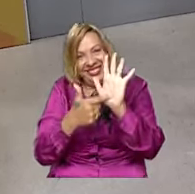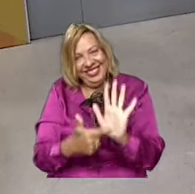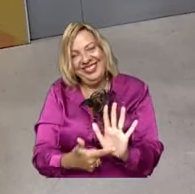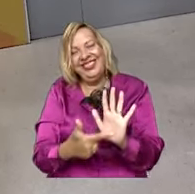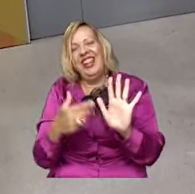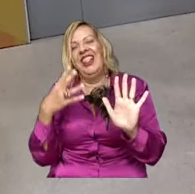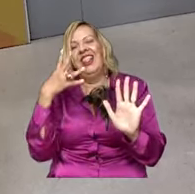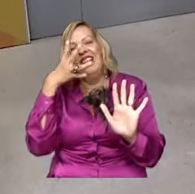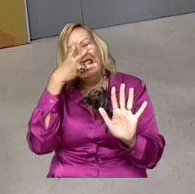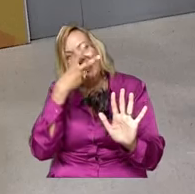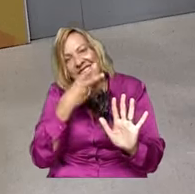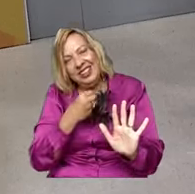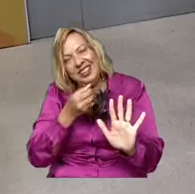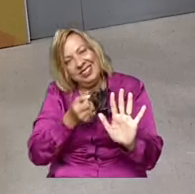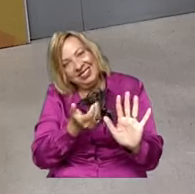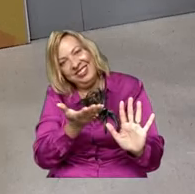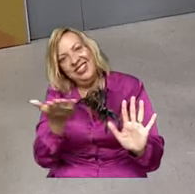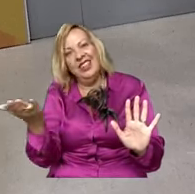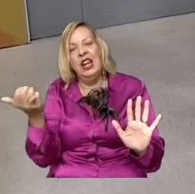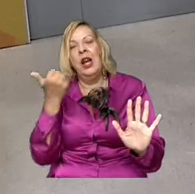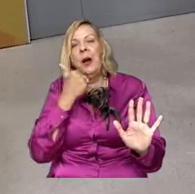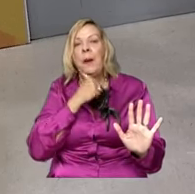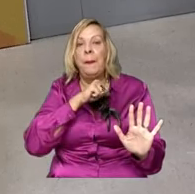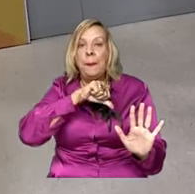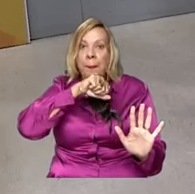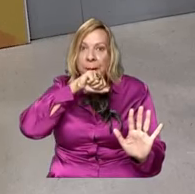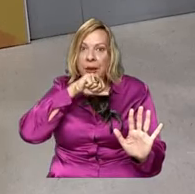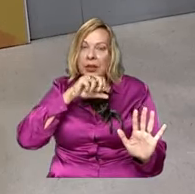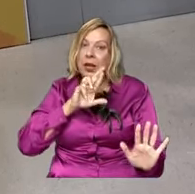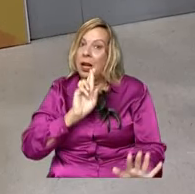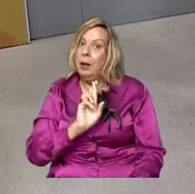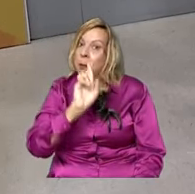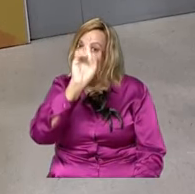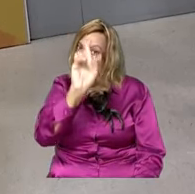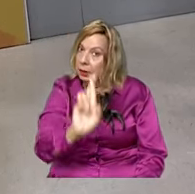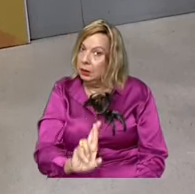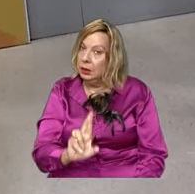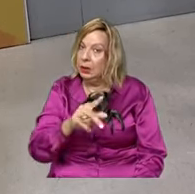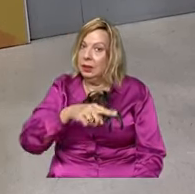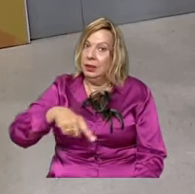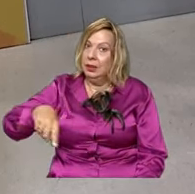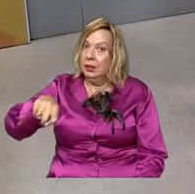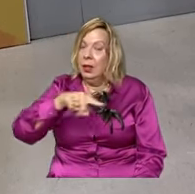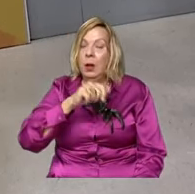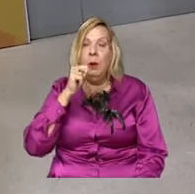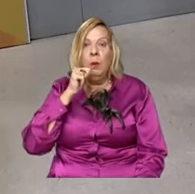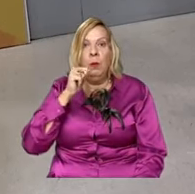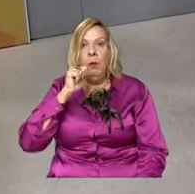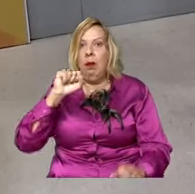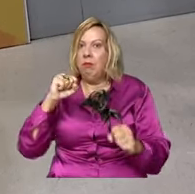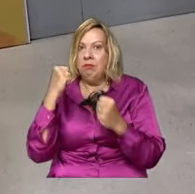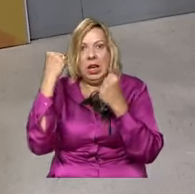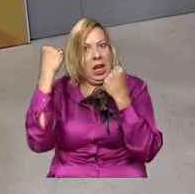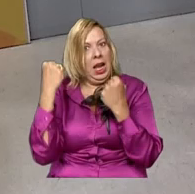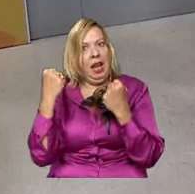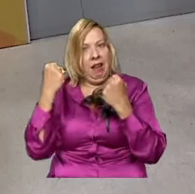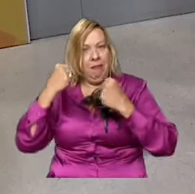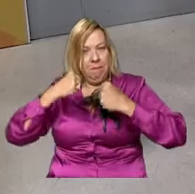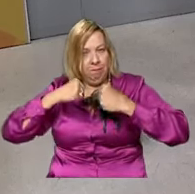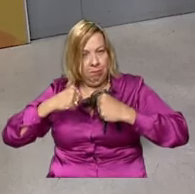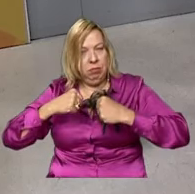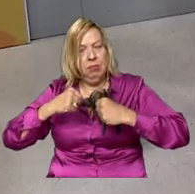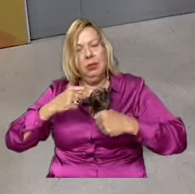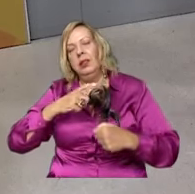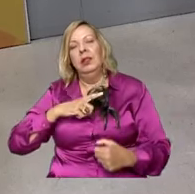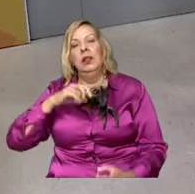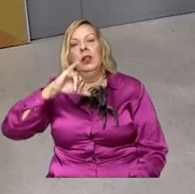justa homenagem a todas as mamães representadas por essas guerreiras do time Cajucap, a